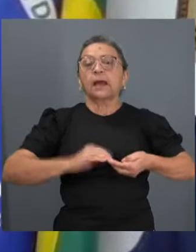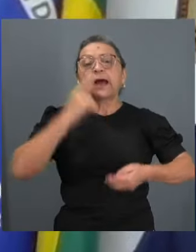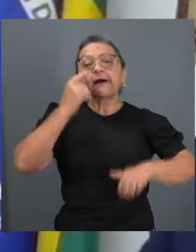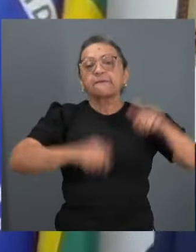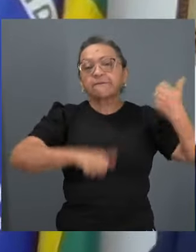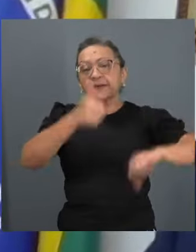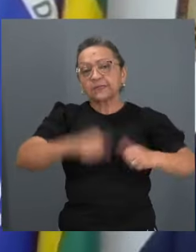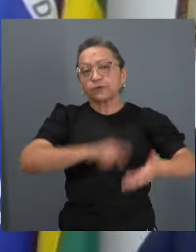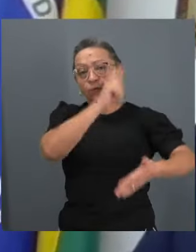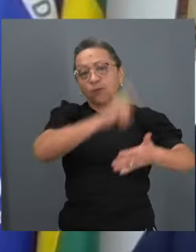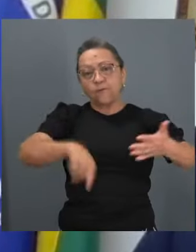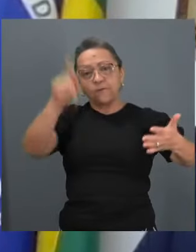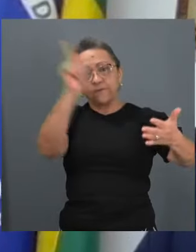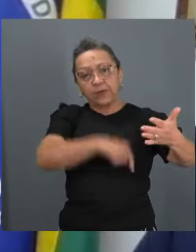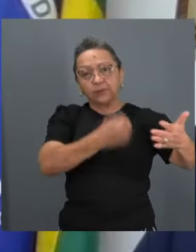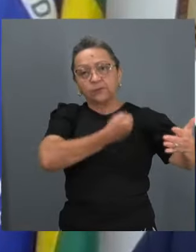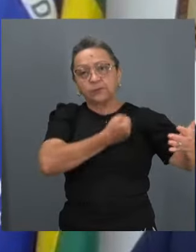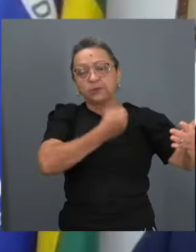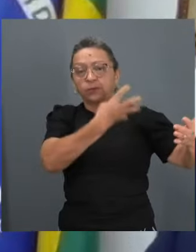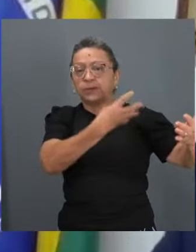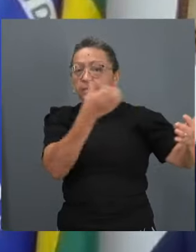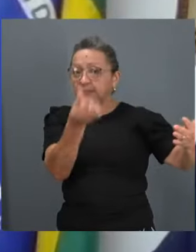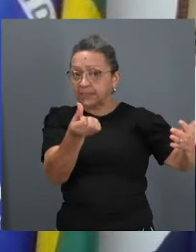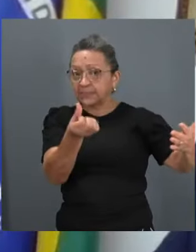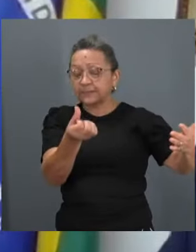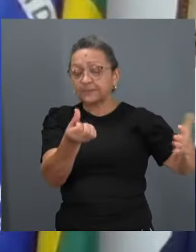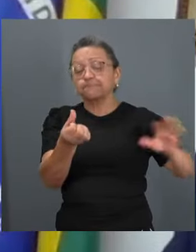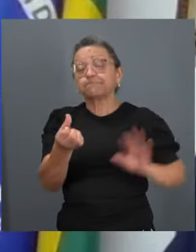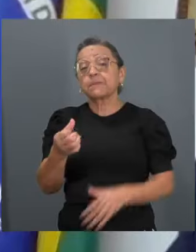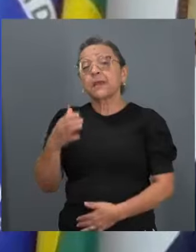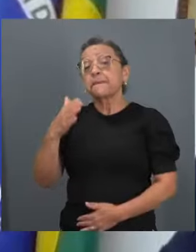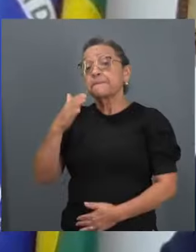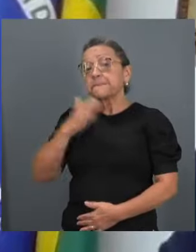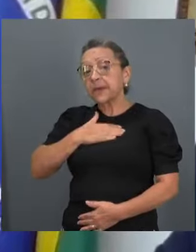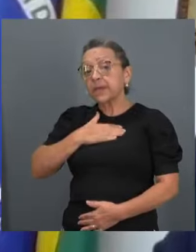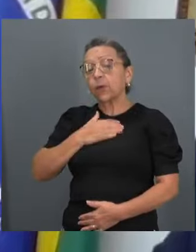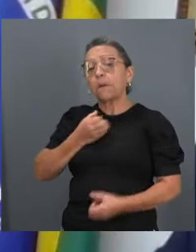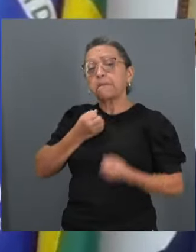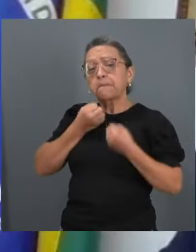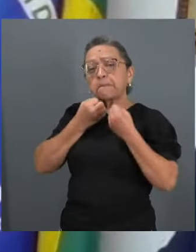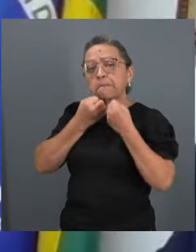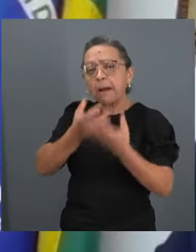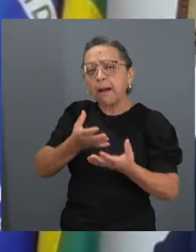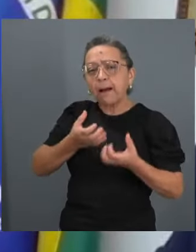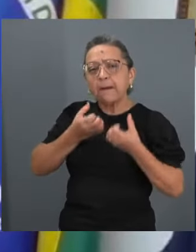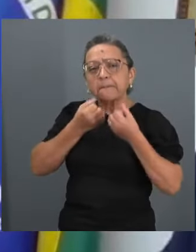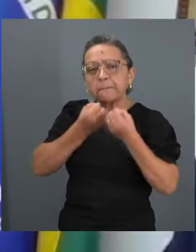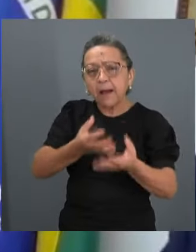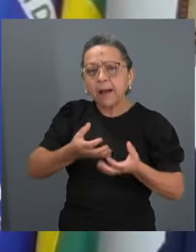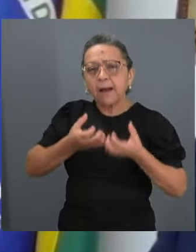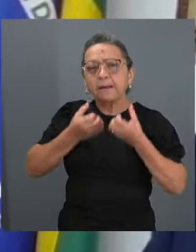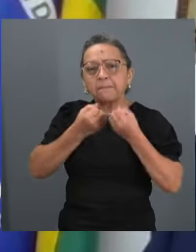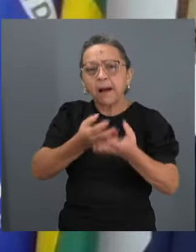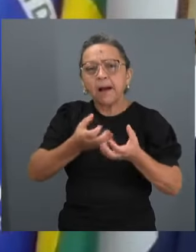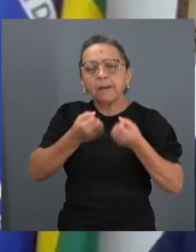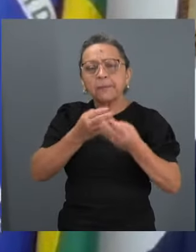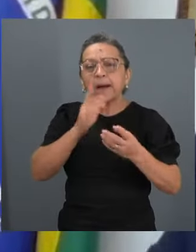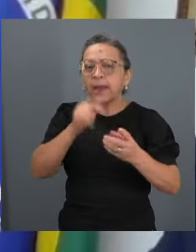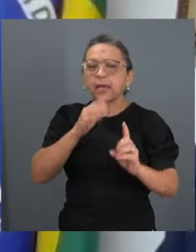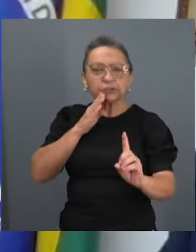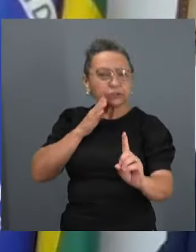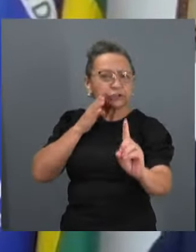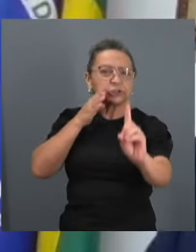veto 46. E o meu pronunciamento é dirigido a você, brasileiro, a